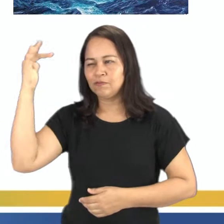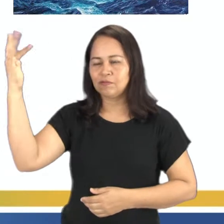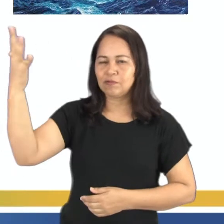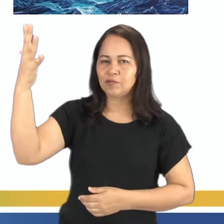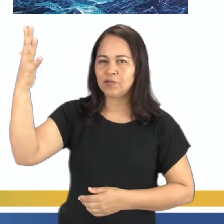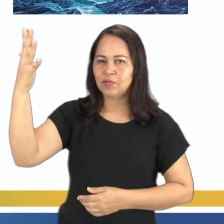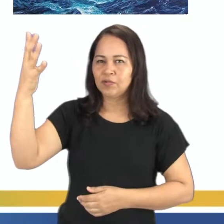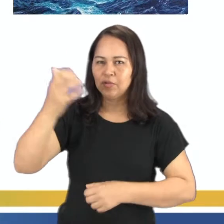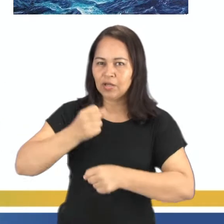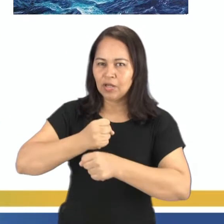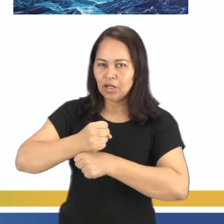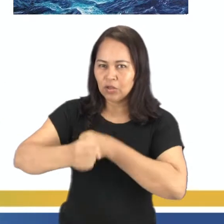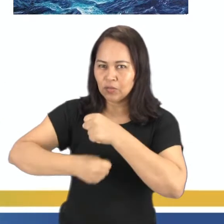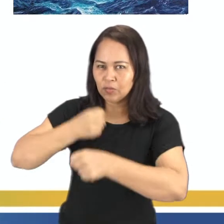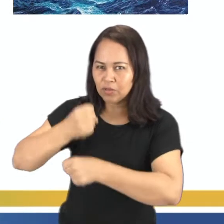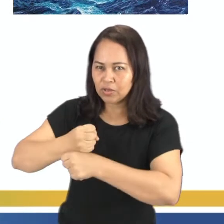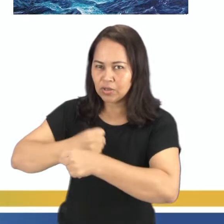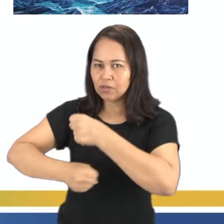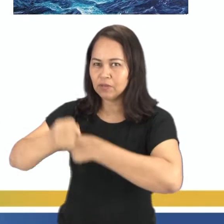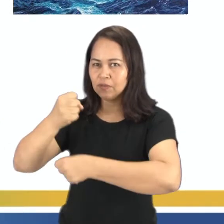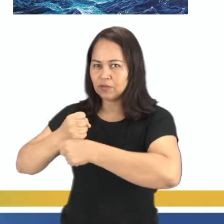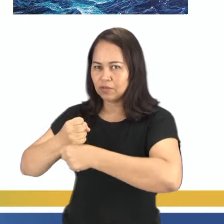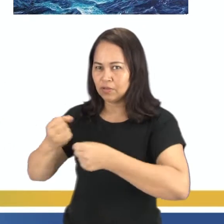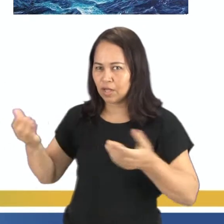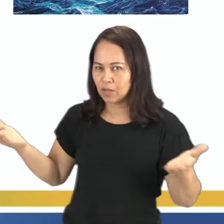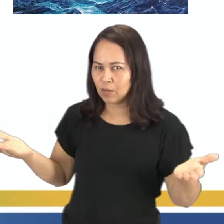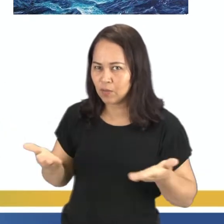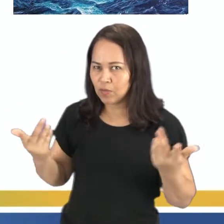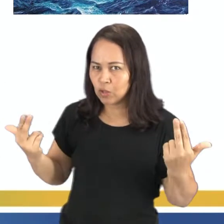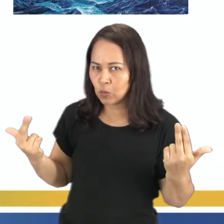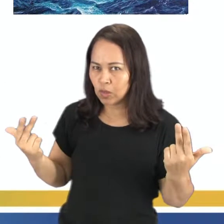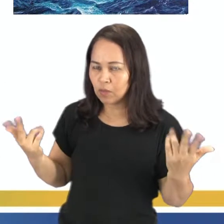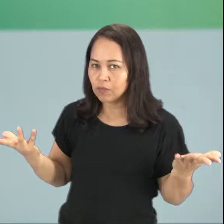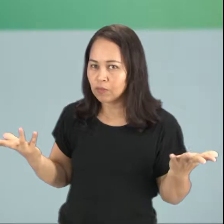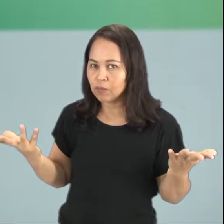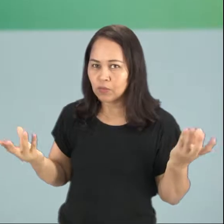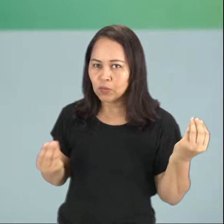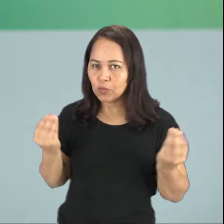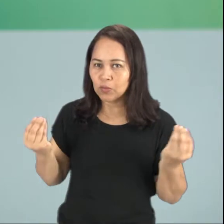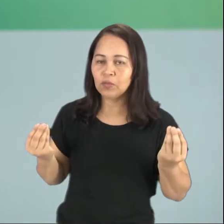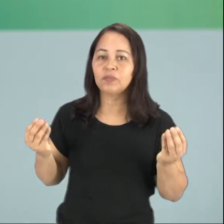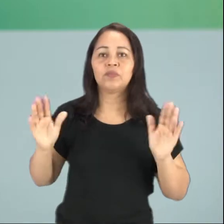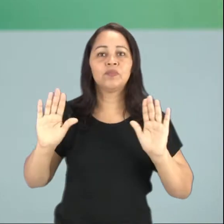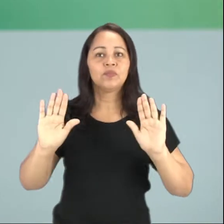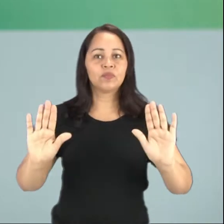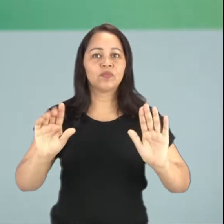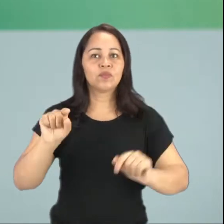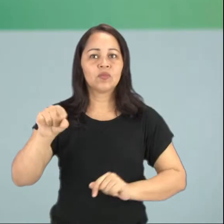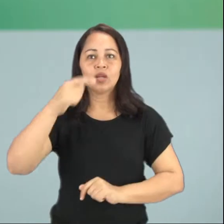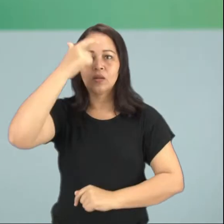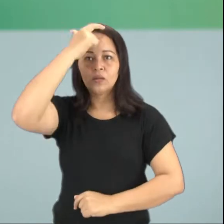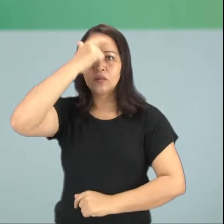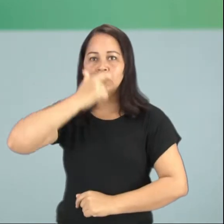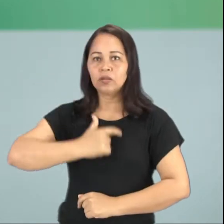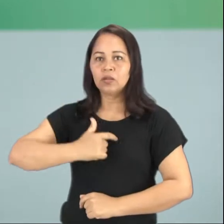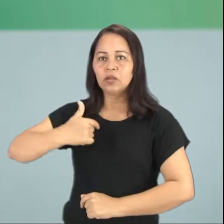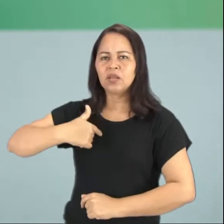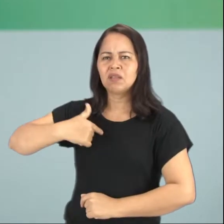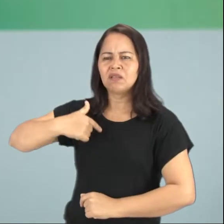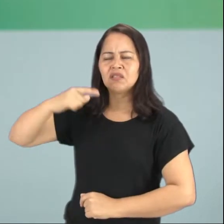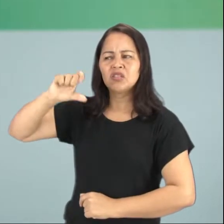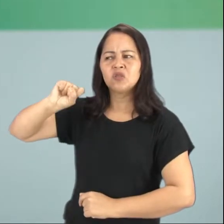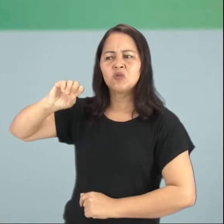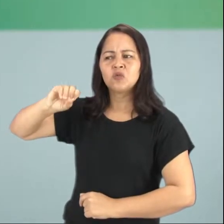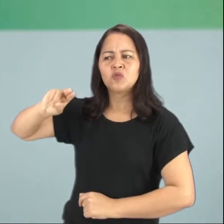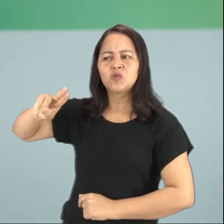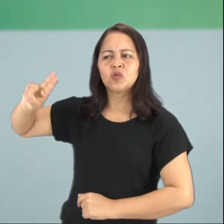E como ele se apresenta agora? Quando vocês iniciaram o projeto de vida, vocês estudaram muito sobre quem vocês eram, né, de